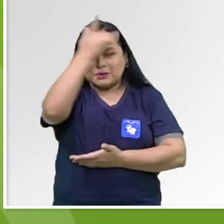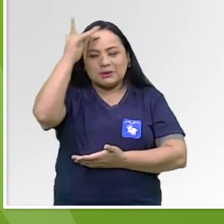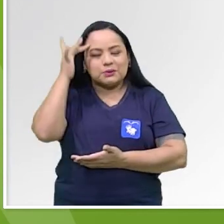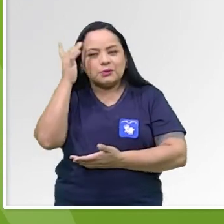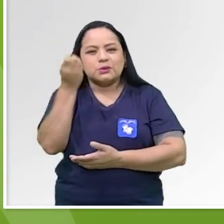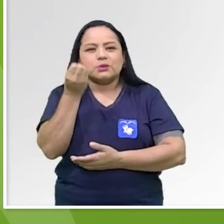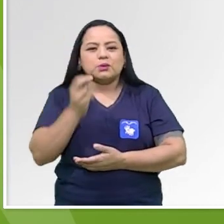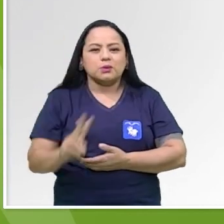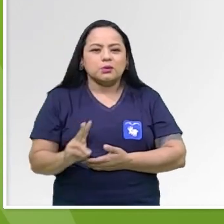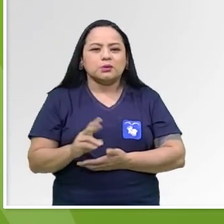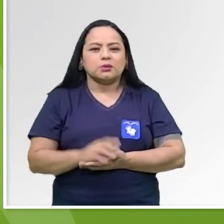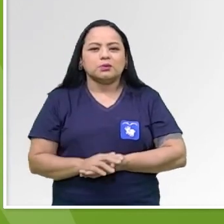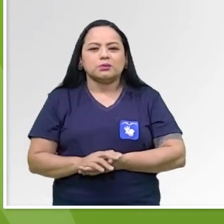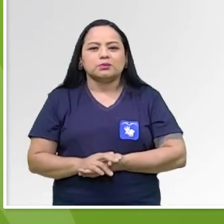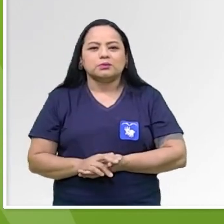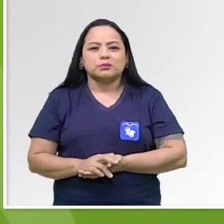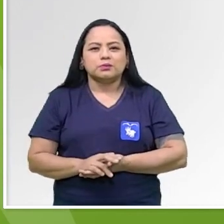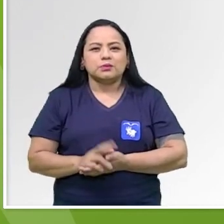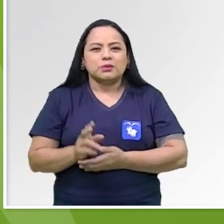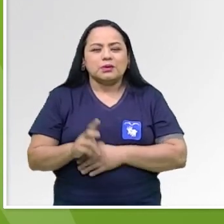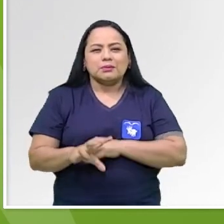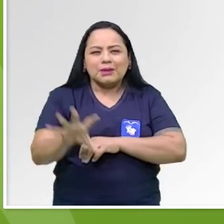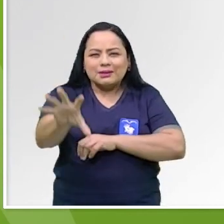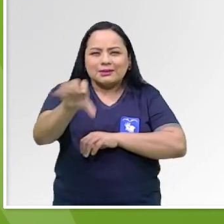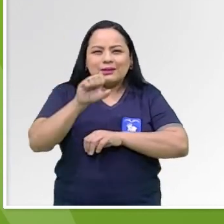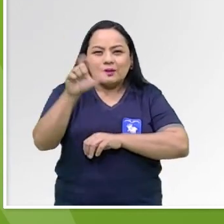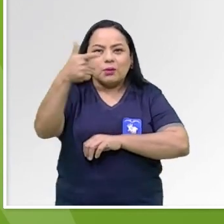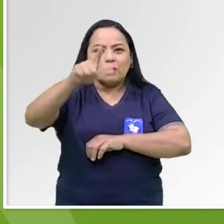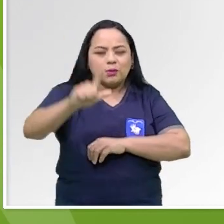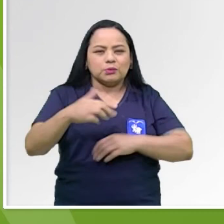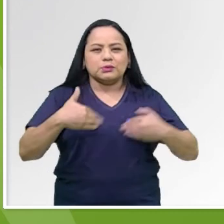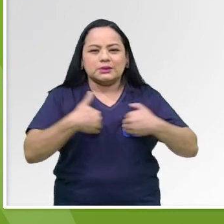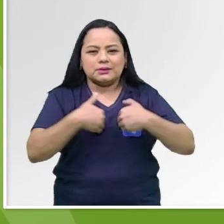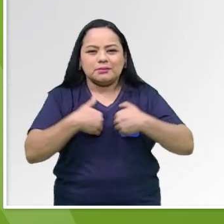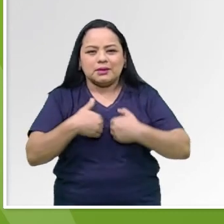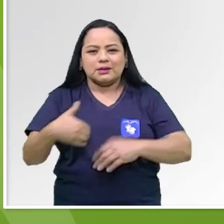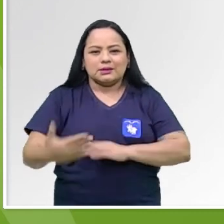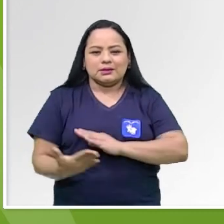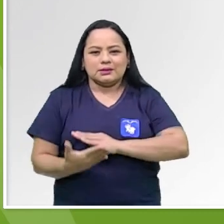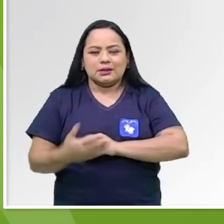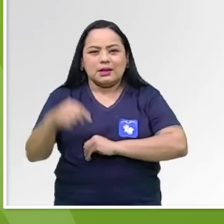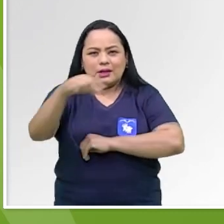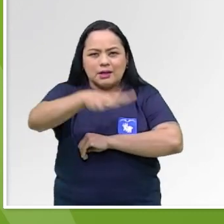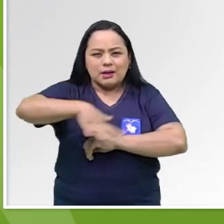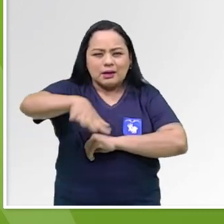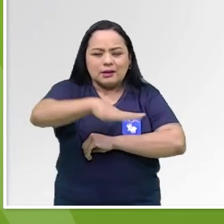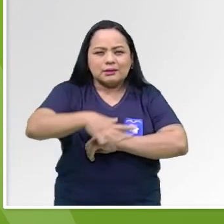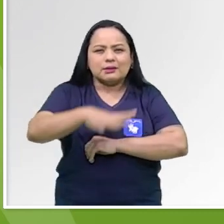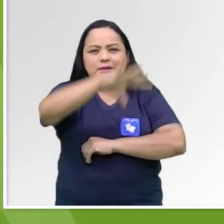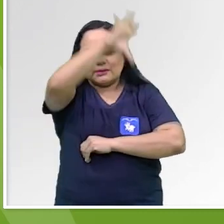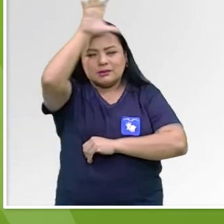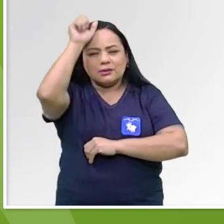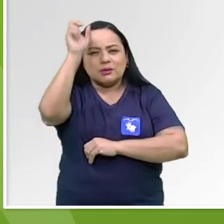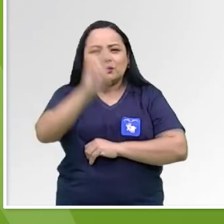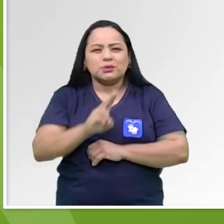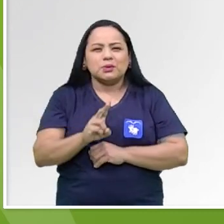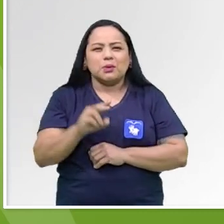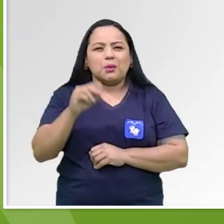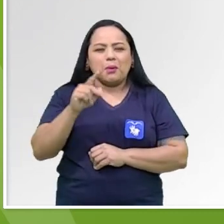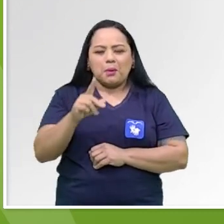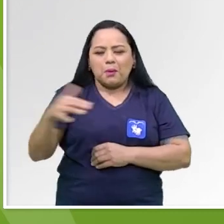ou ainda como iscas. Aqui na nossa região, às vezes são utilizados os peixes-bois, né? Como eles são animais bem